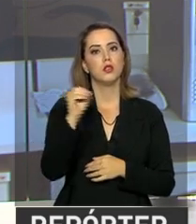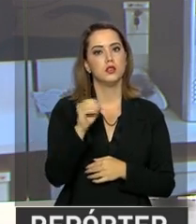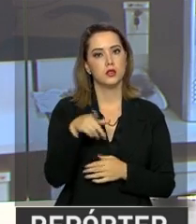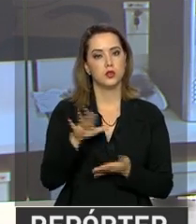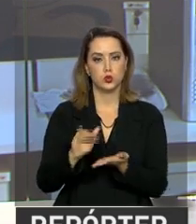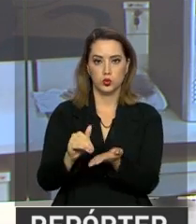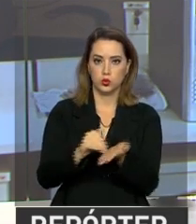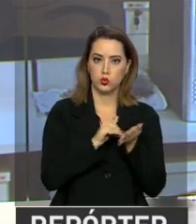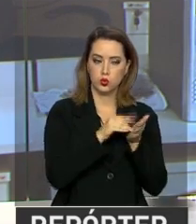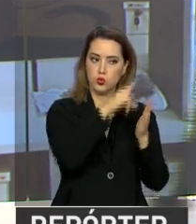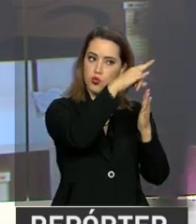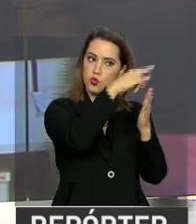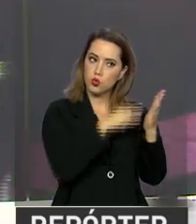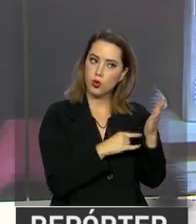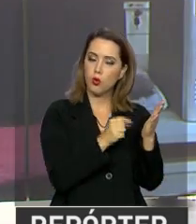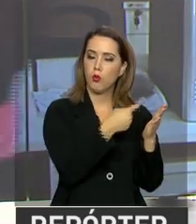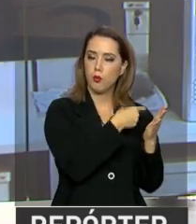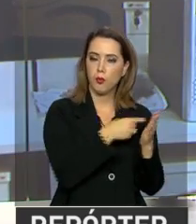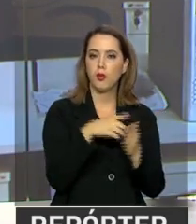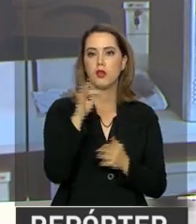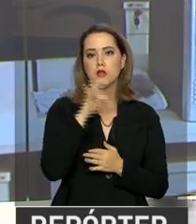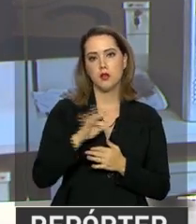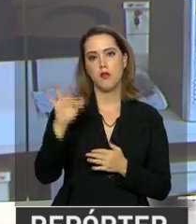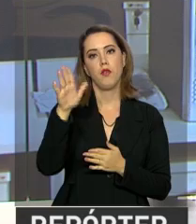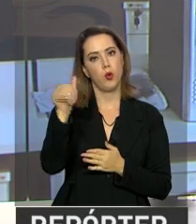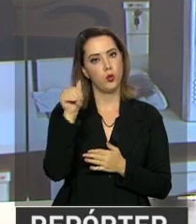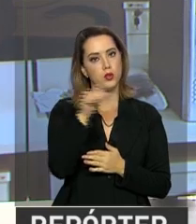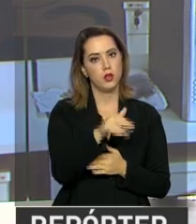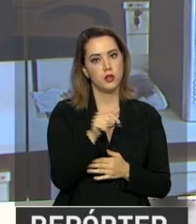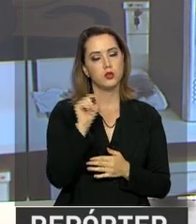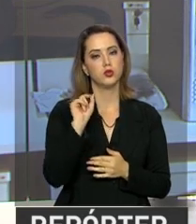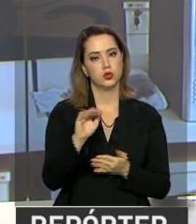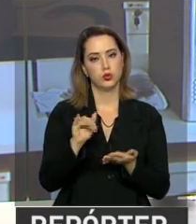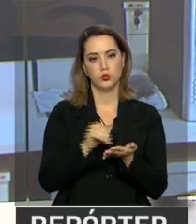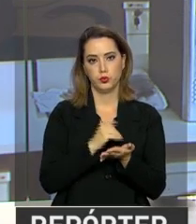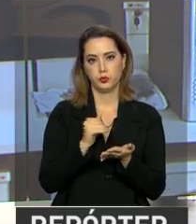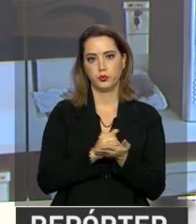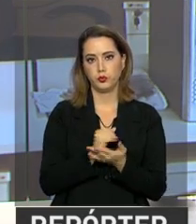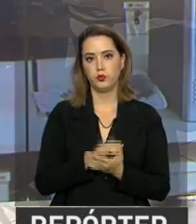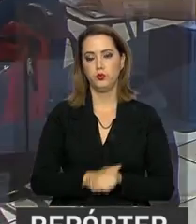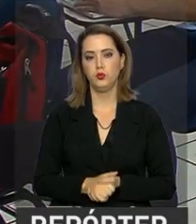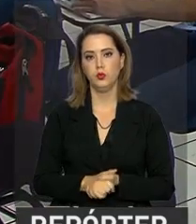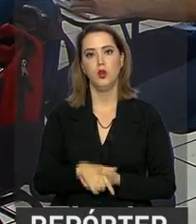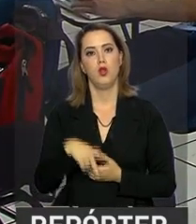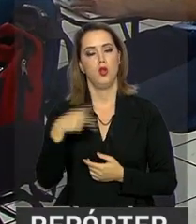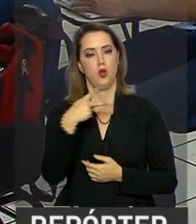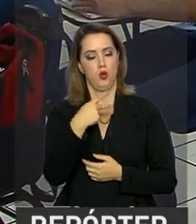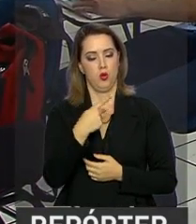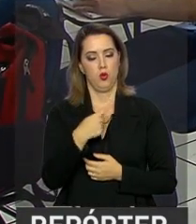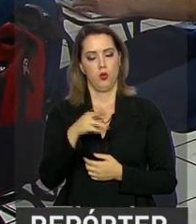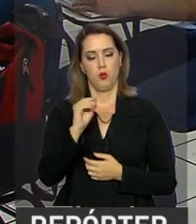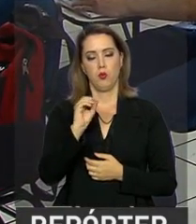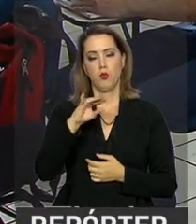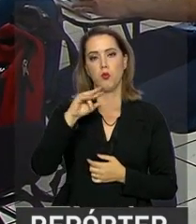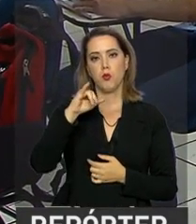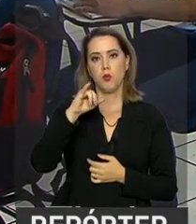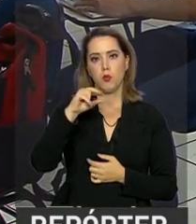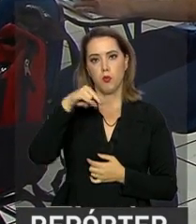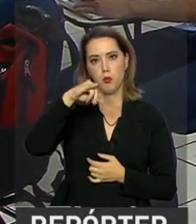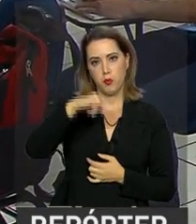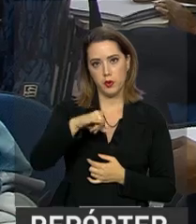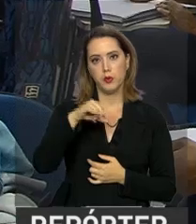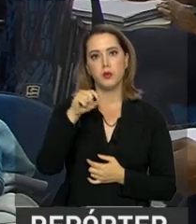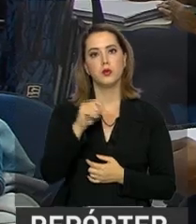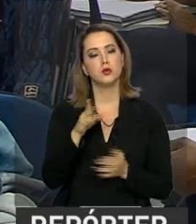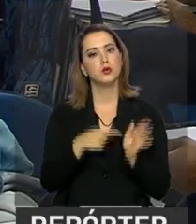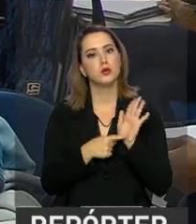ensino os documentos que comprovem as informações prestadas na hora da inscrição. O programa Universidade para Todos oferece